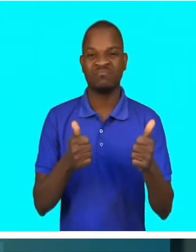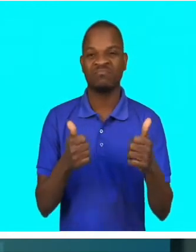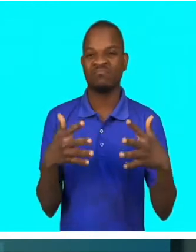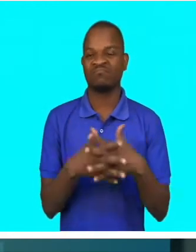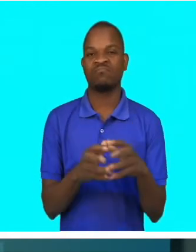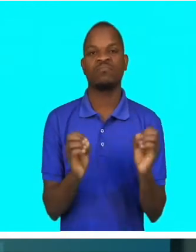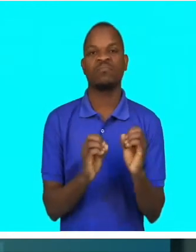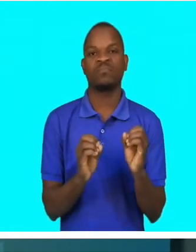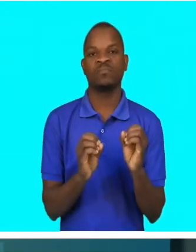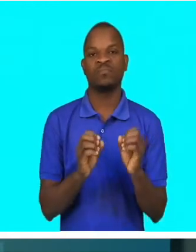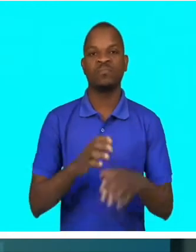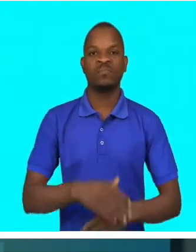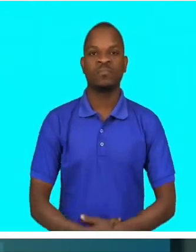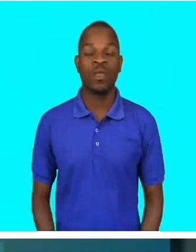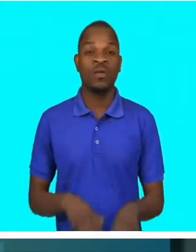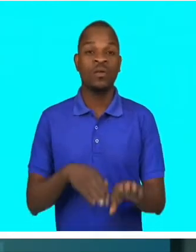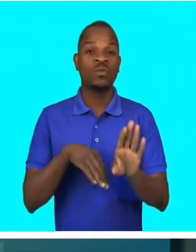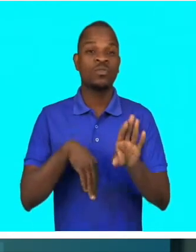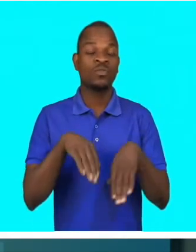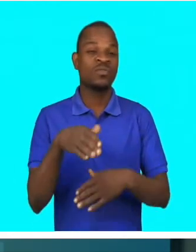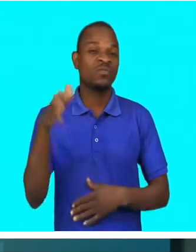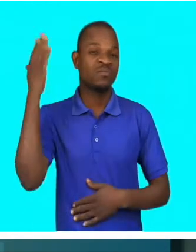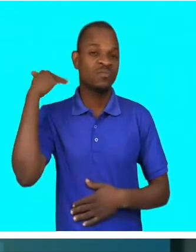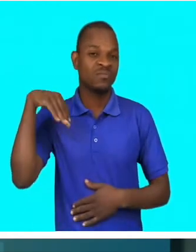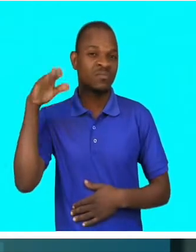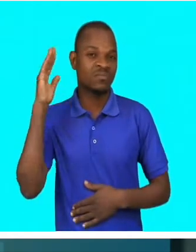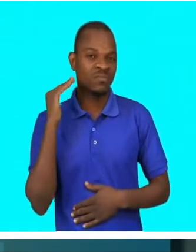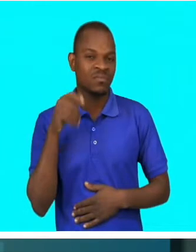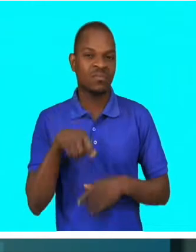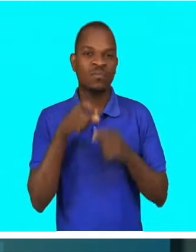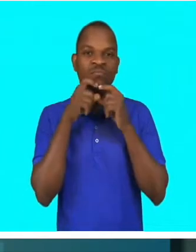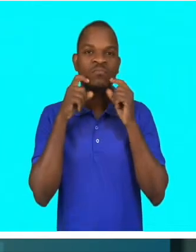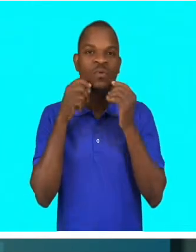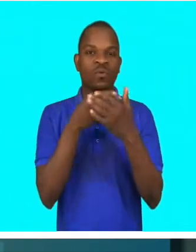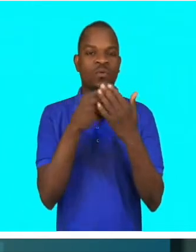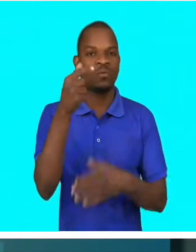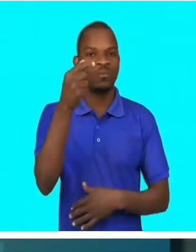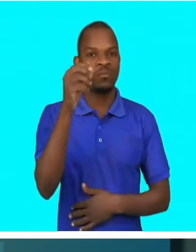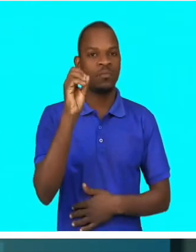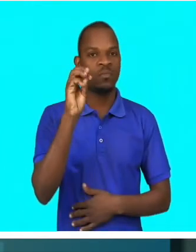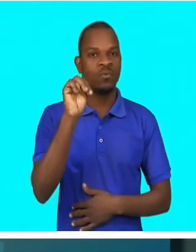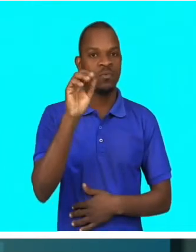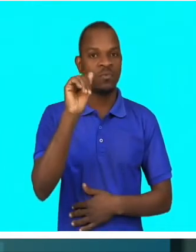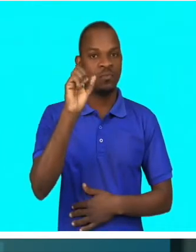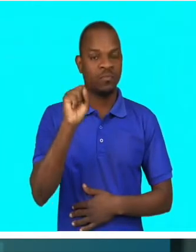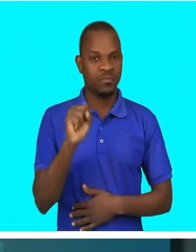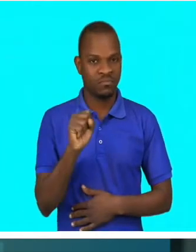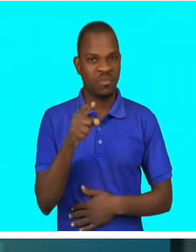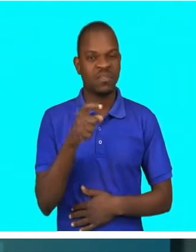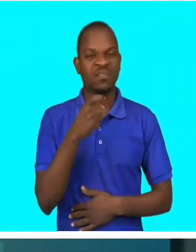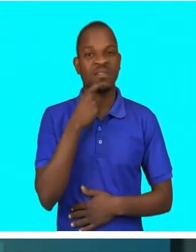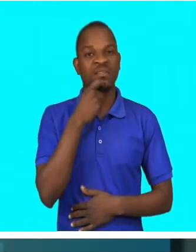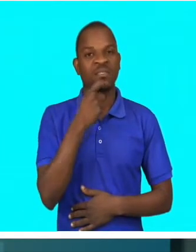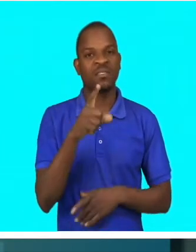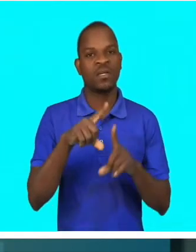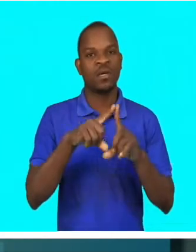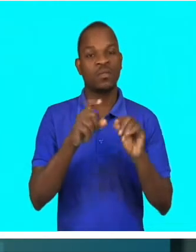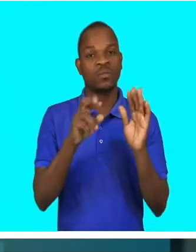que dificilmente poderemos sair de lá. Tomás Nguan, antigo jogador da Seleção Nacional de Futebol de Moçambique,